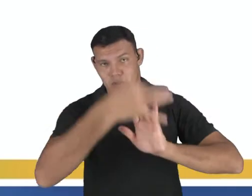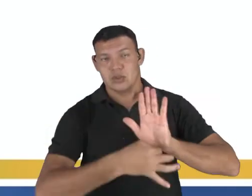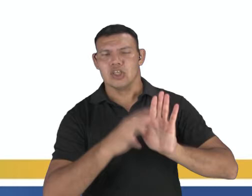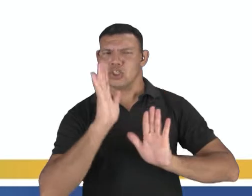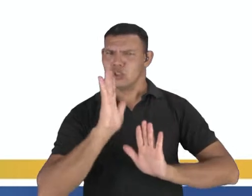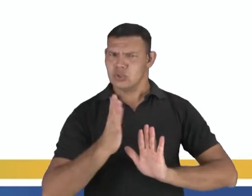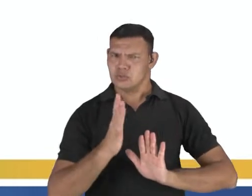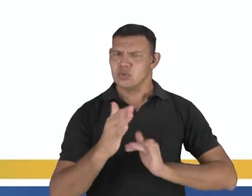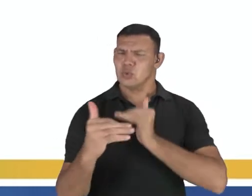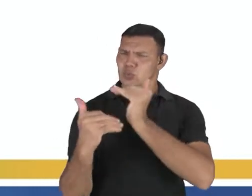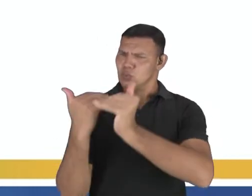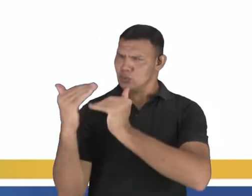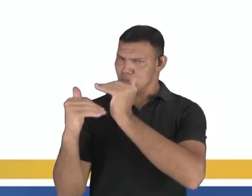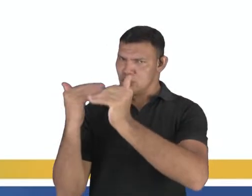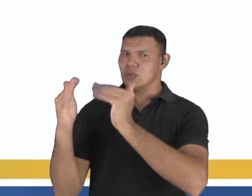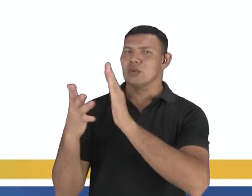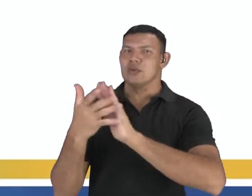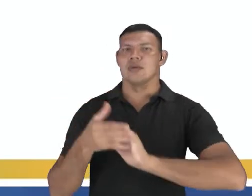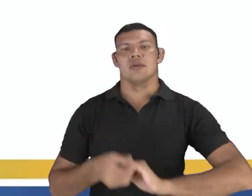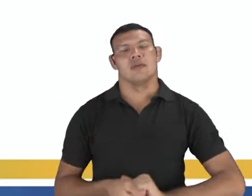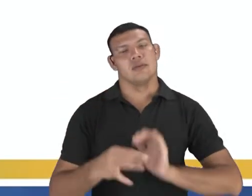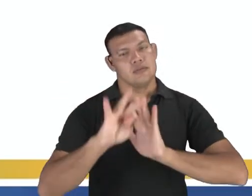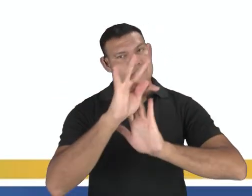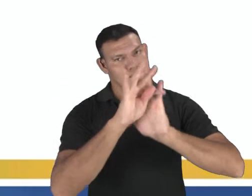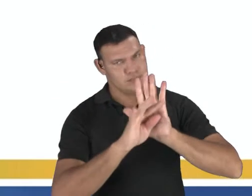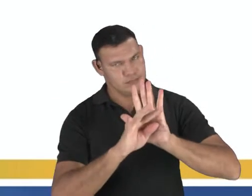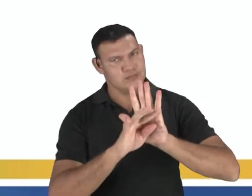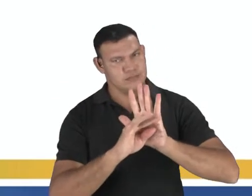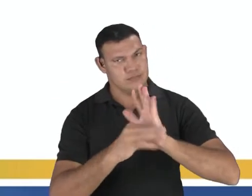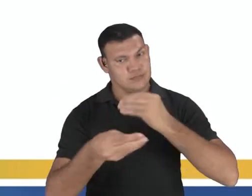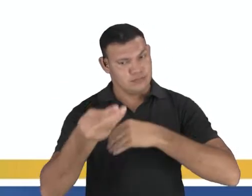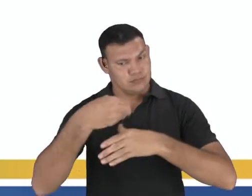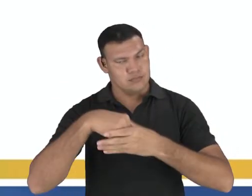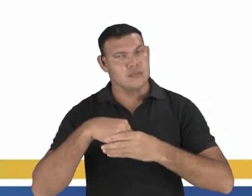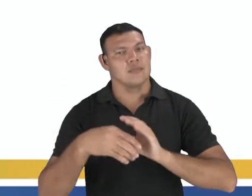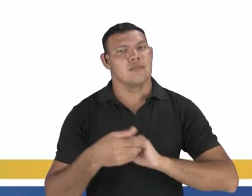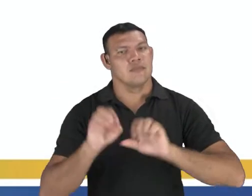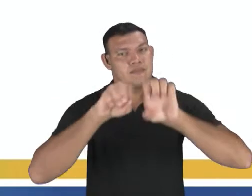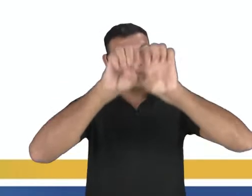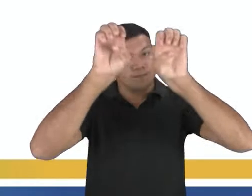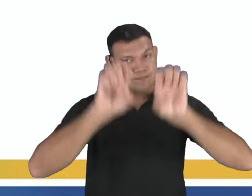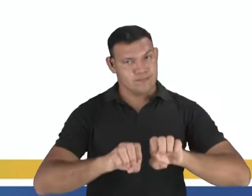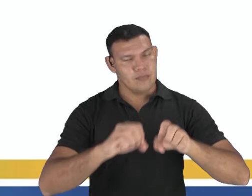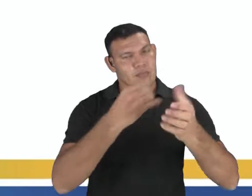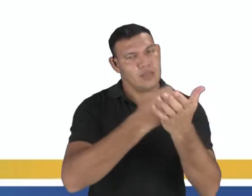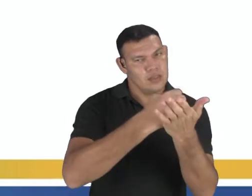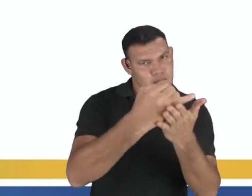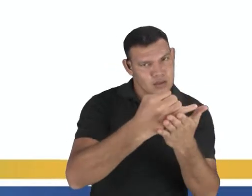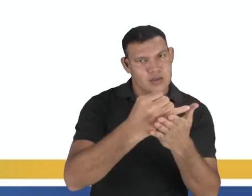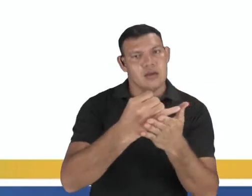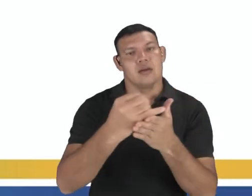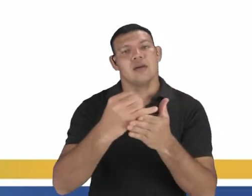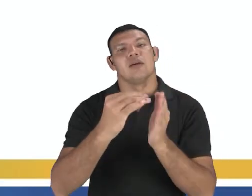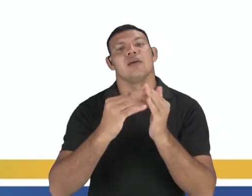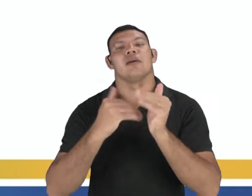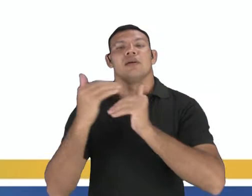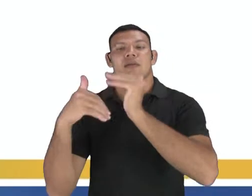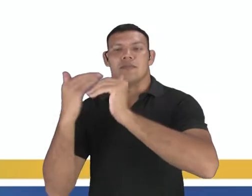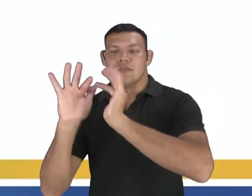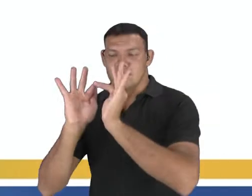argumentos que você já desenvolveu durante o texto, ok? Essa é a estrutura: introdução,